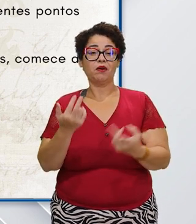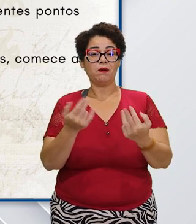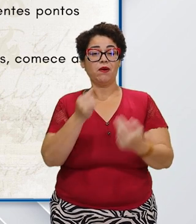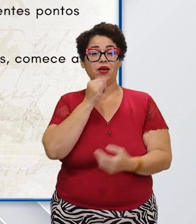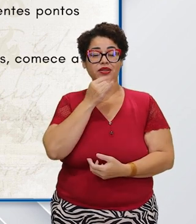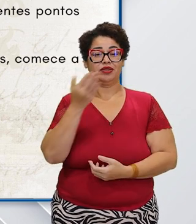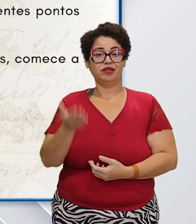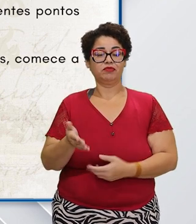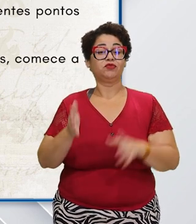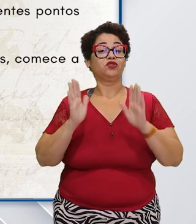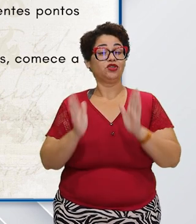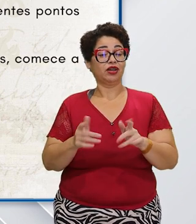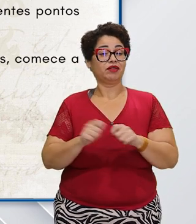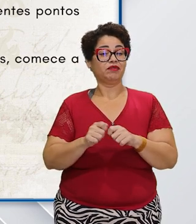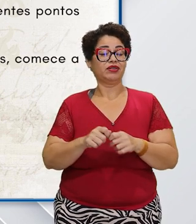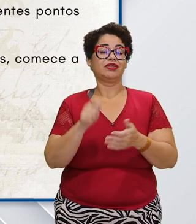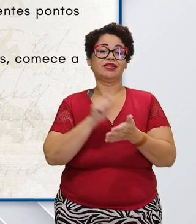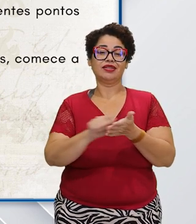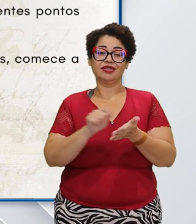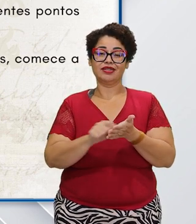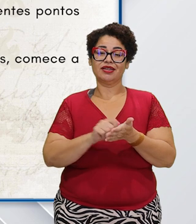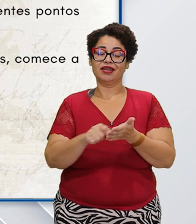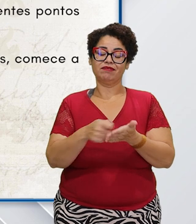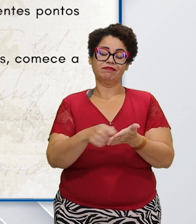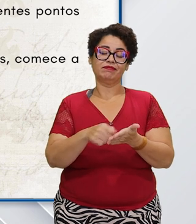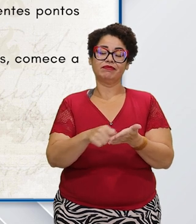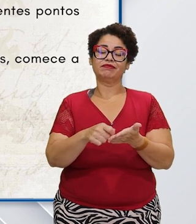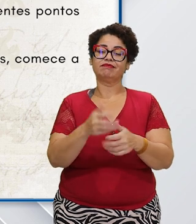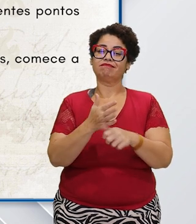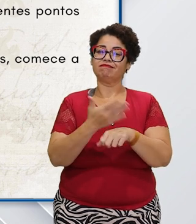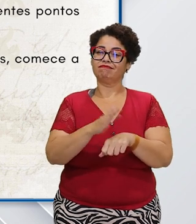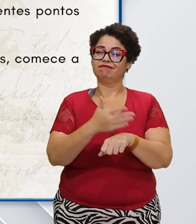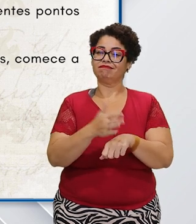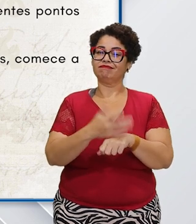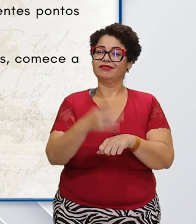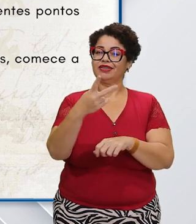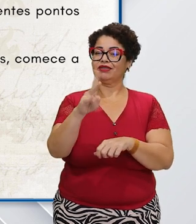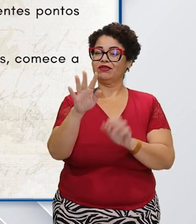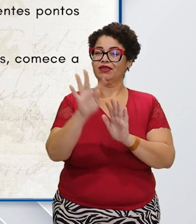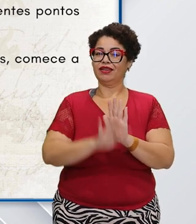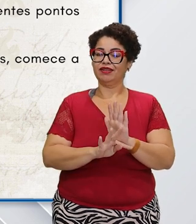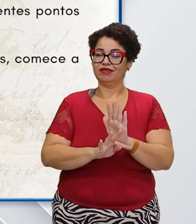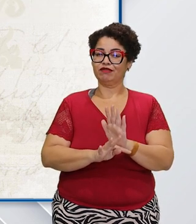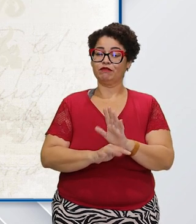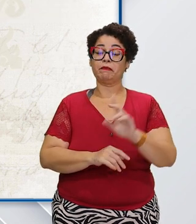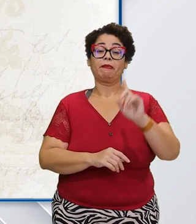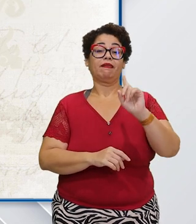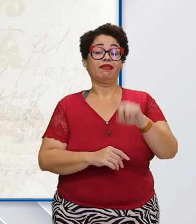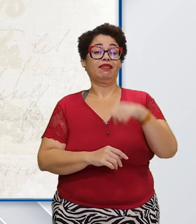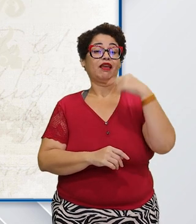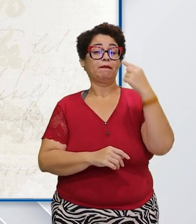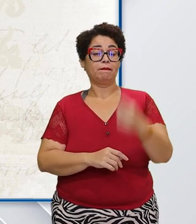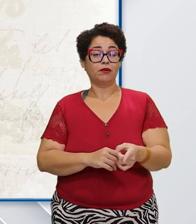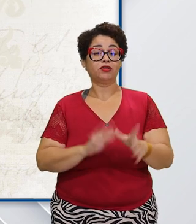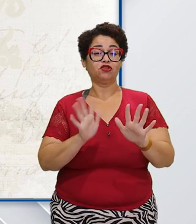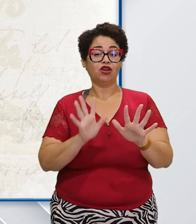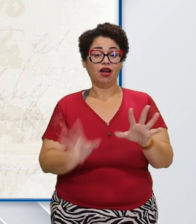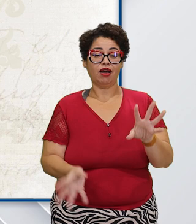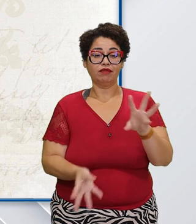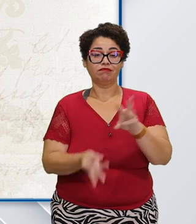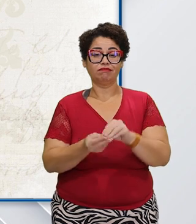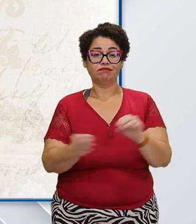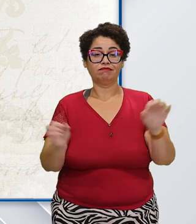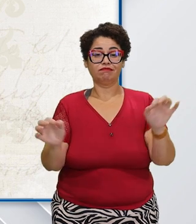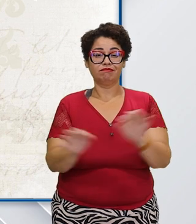no exemplo feito isso escreva rascunho do seu texto e depois